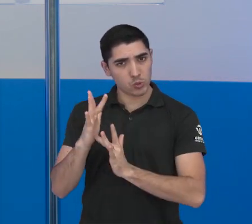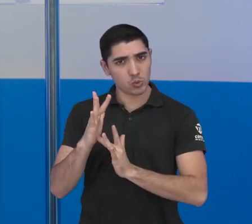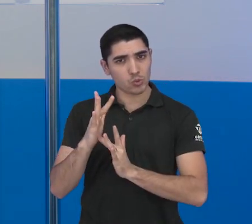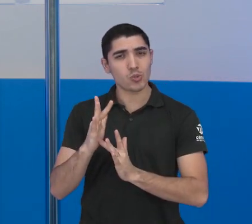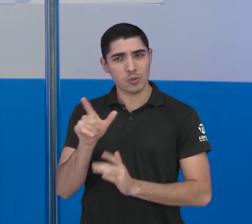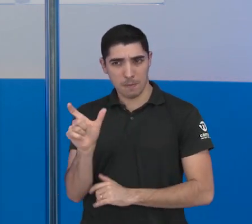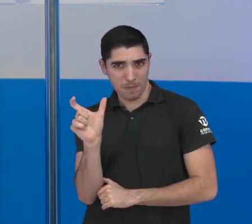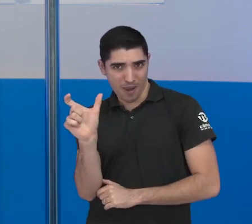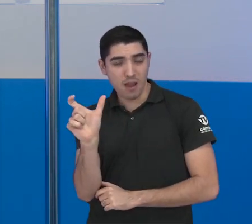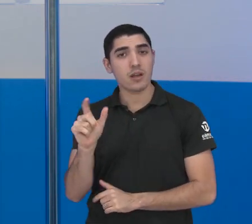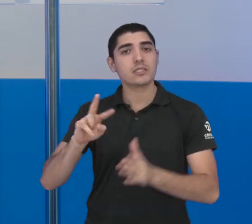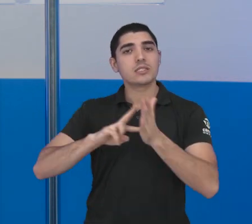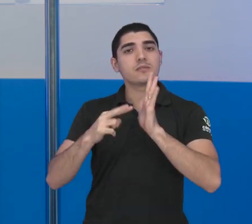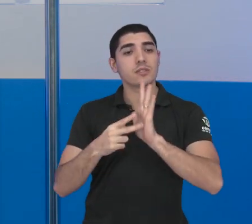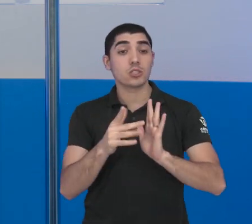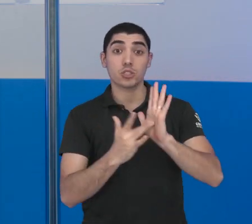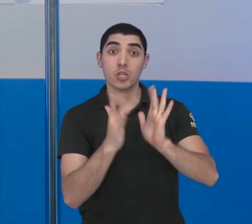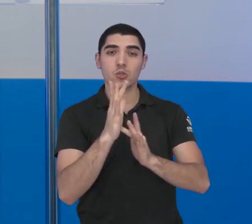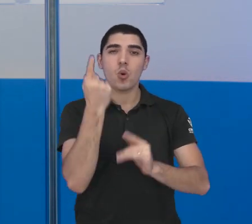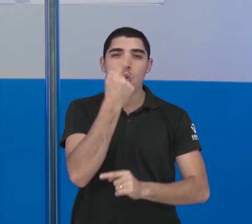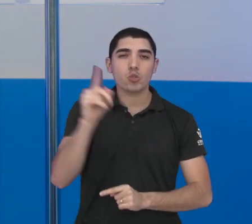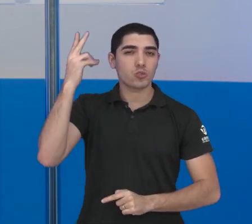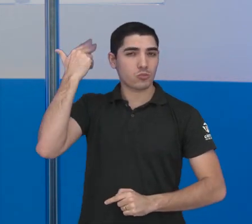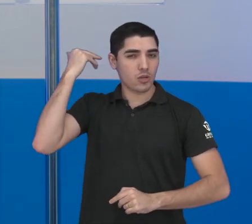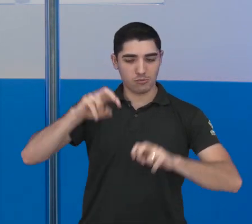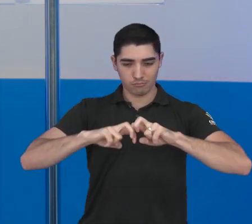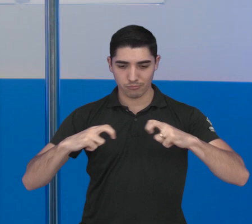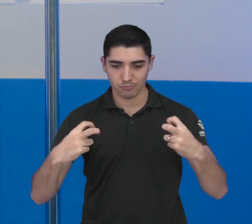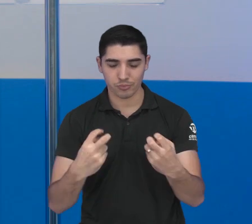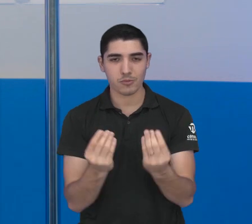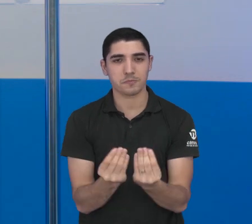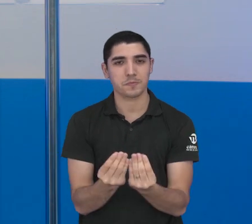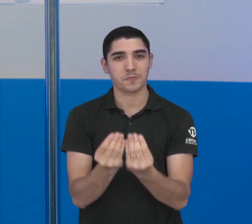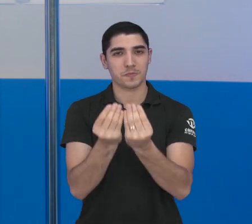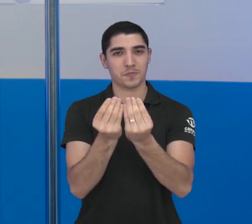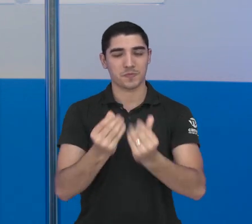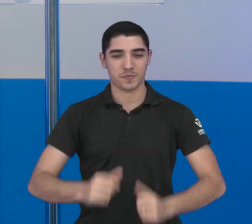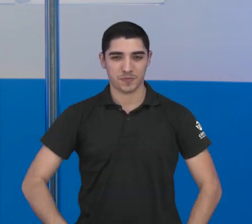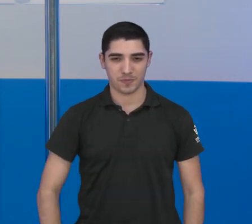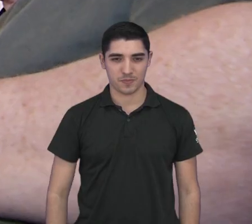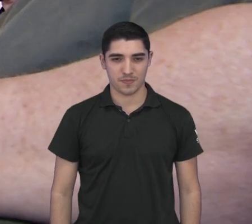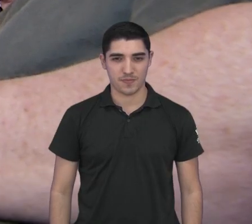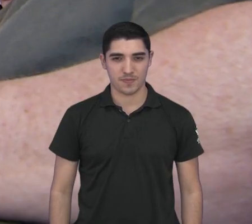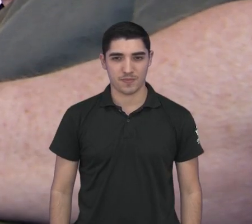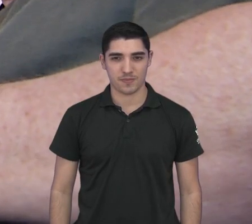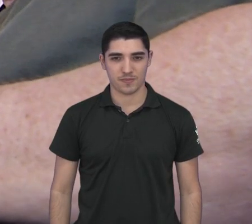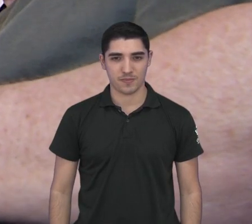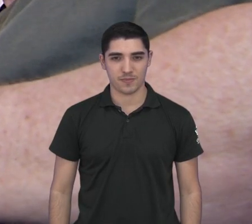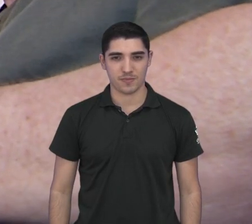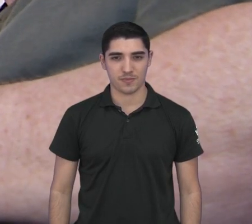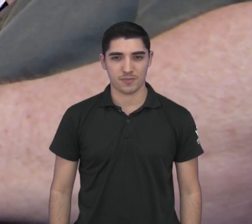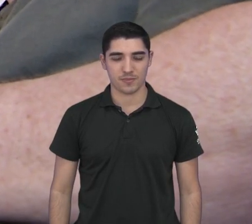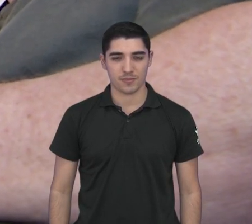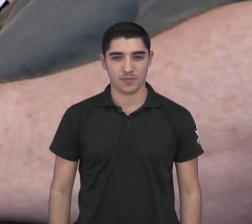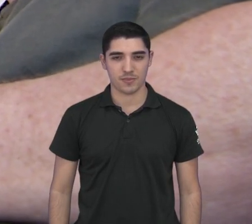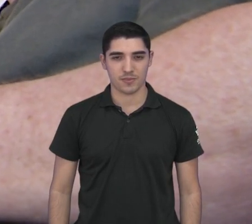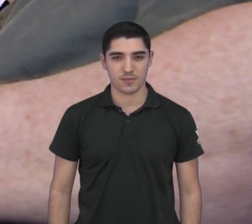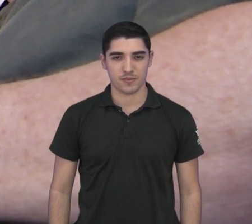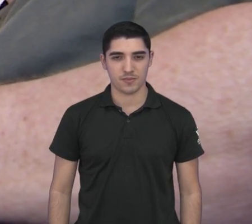Christi remete ao corpo de Cristo e ao momento em que Jesus realizou a última ceia com os apóstolos.